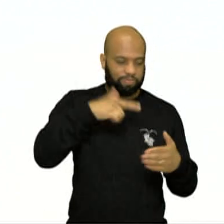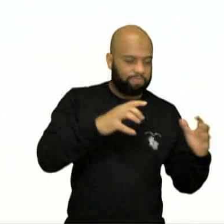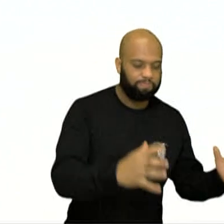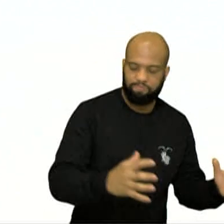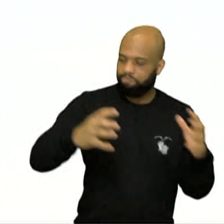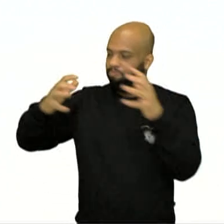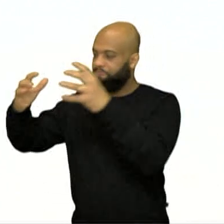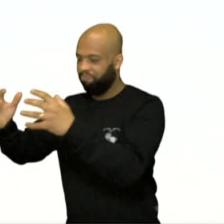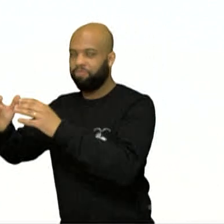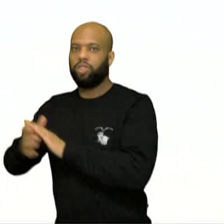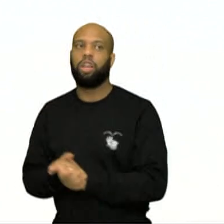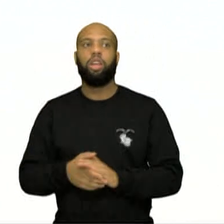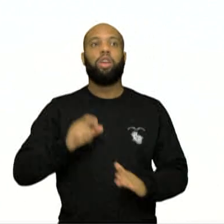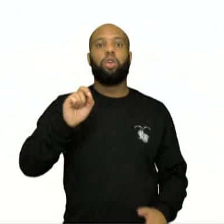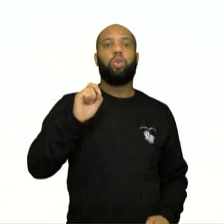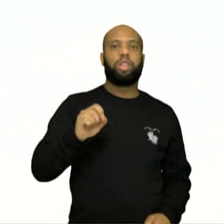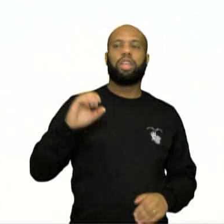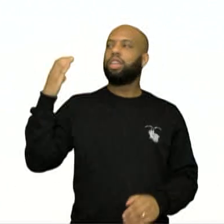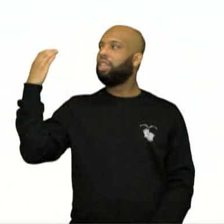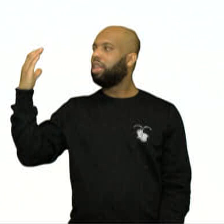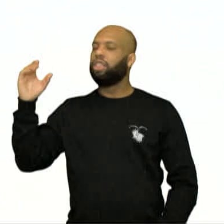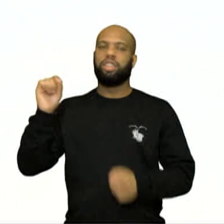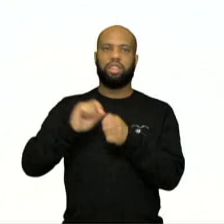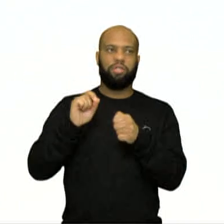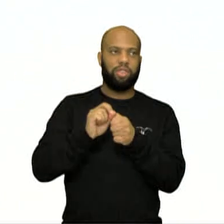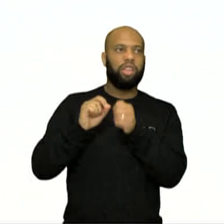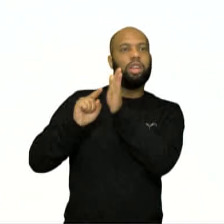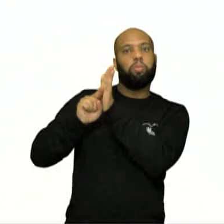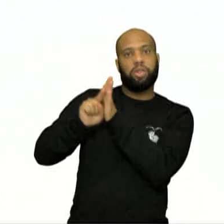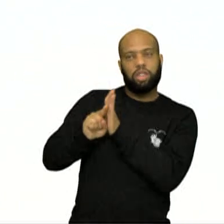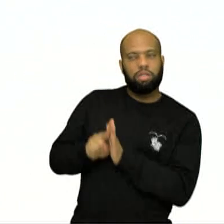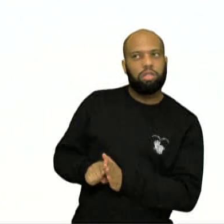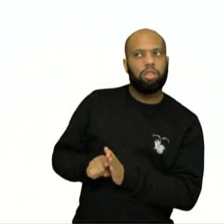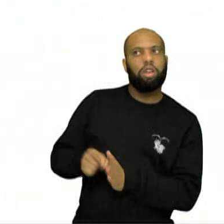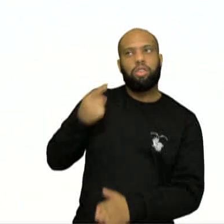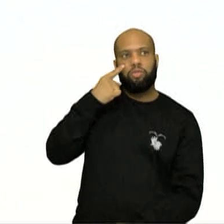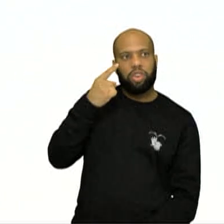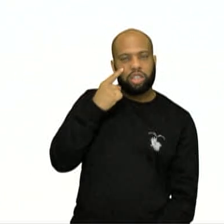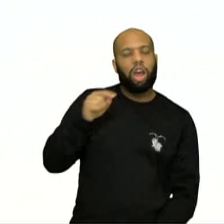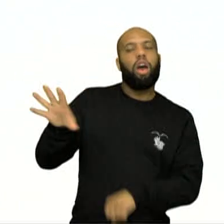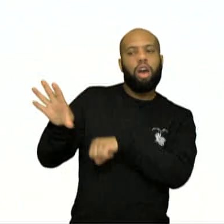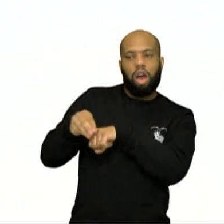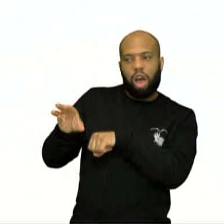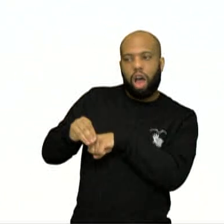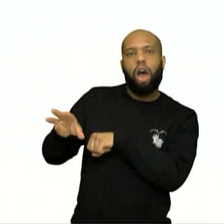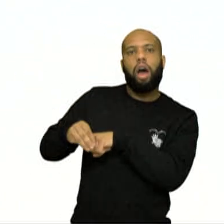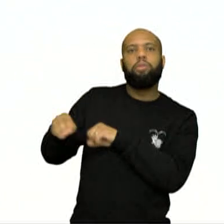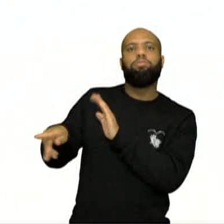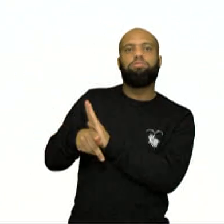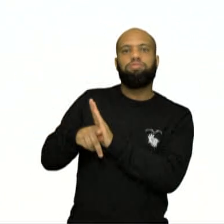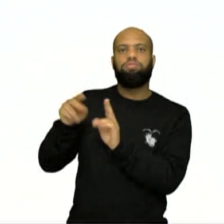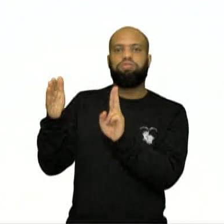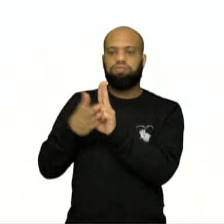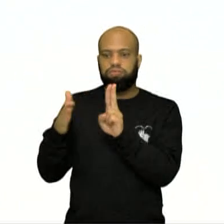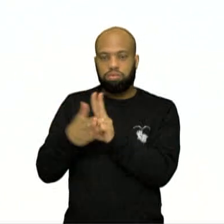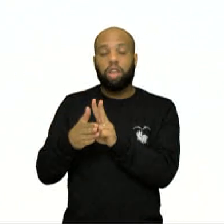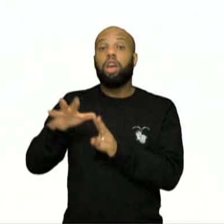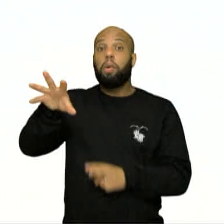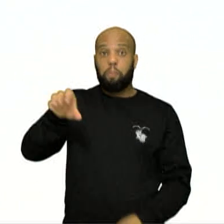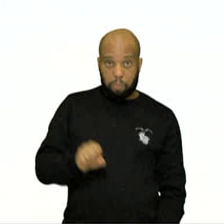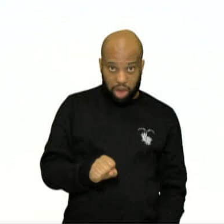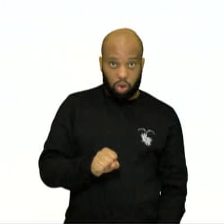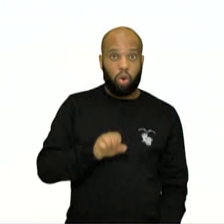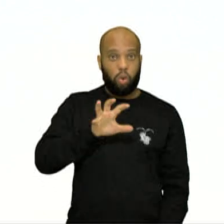e tal. Aí, o que a ciência também fez? Os pesquisadores, adquirindo esse conhecimento dos índios, eles isolaram a toxina